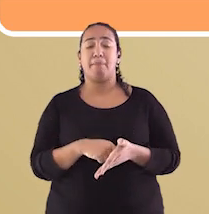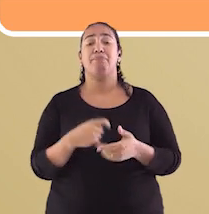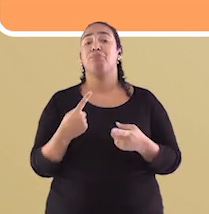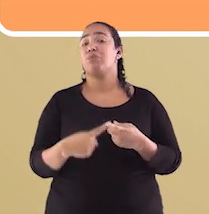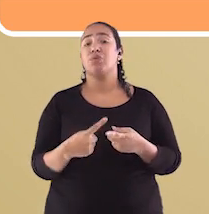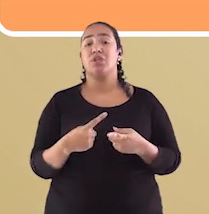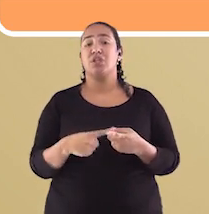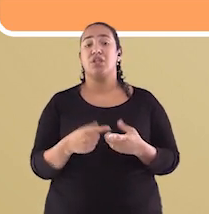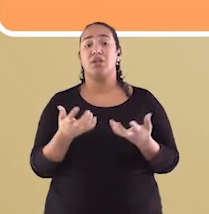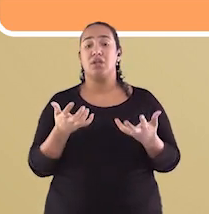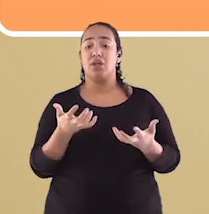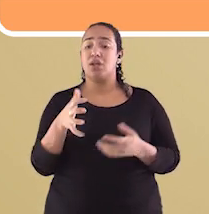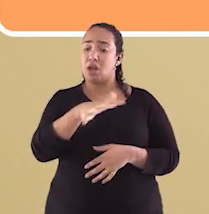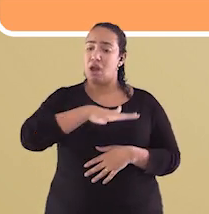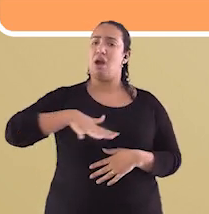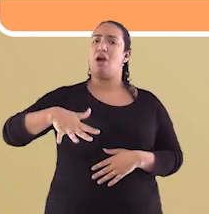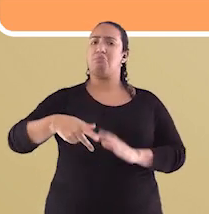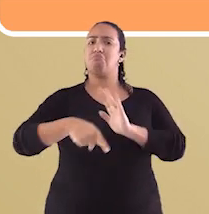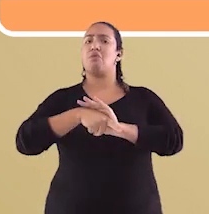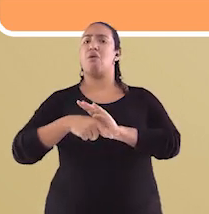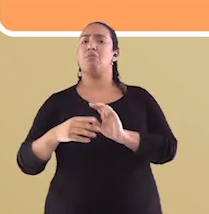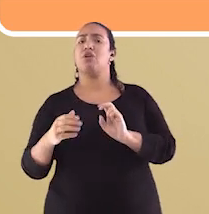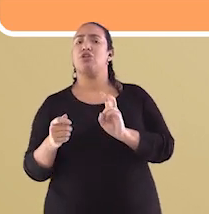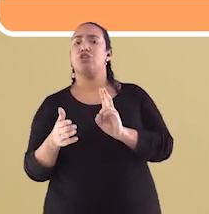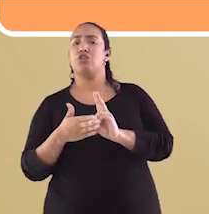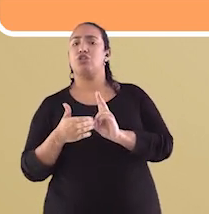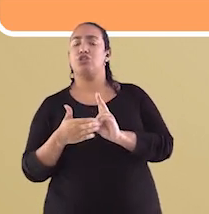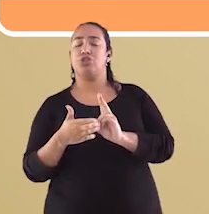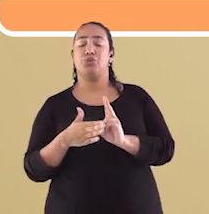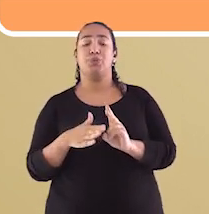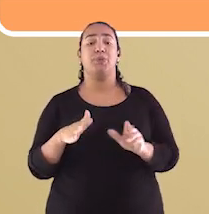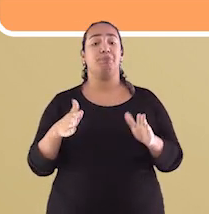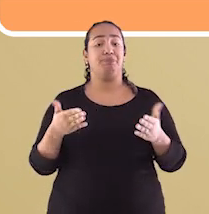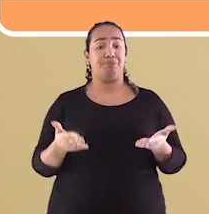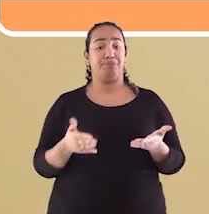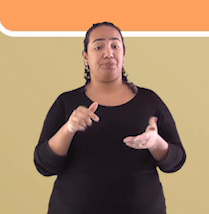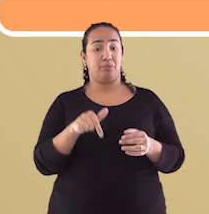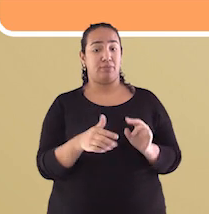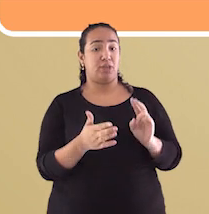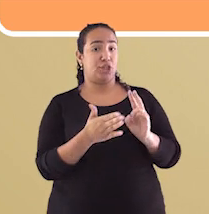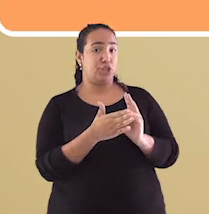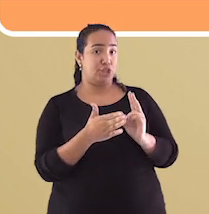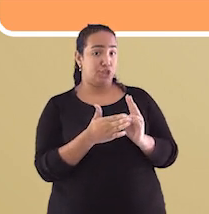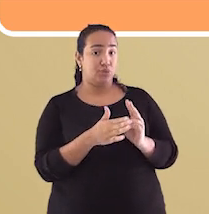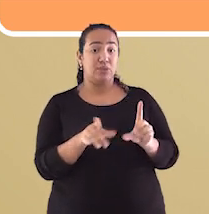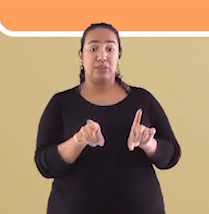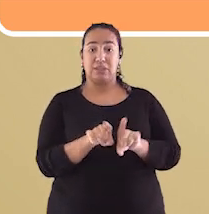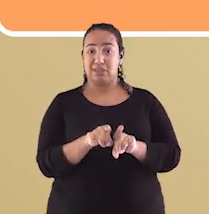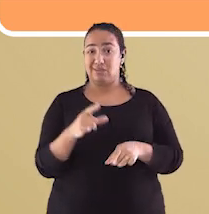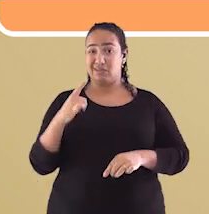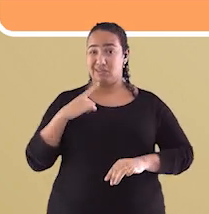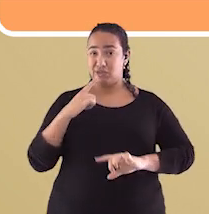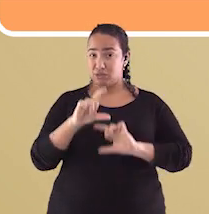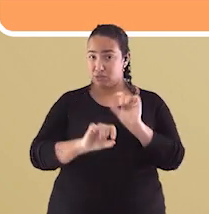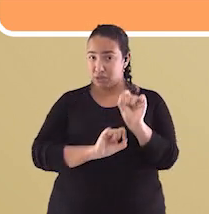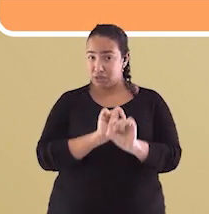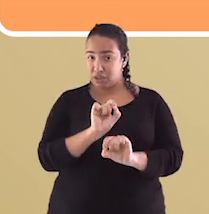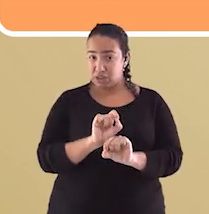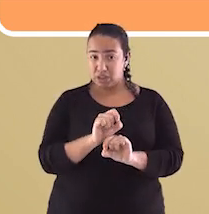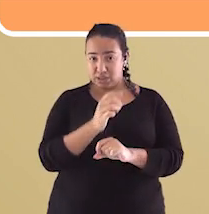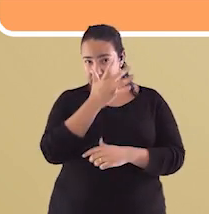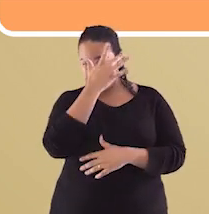porque eles queriam o território deles de volta. Além dos indígenas, ainda tinha os ataques